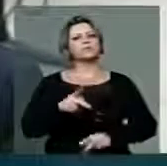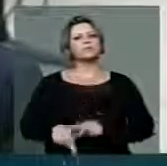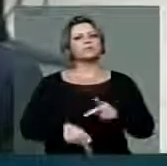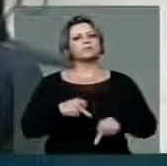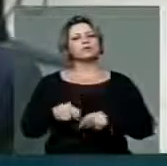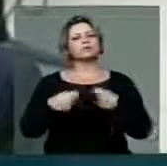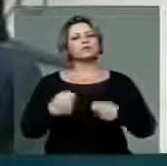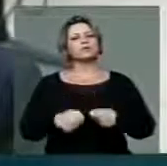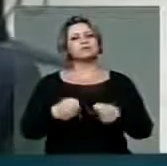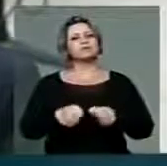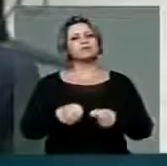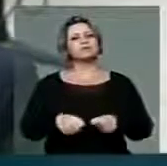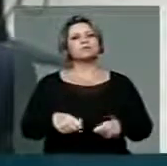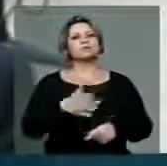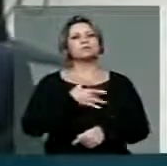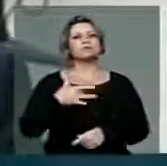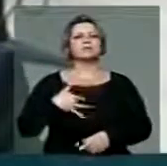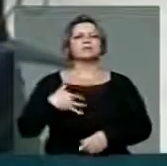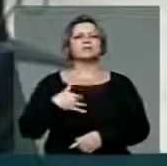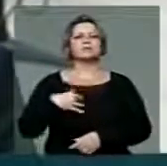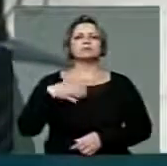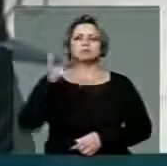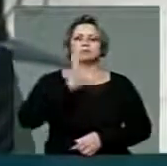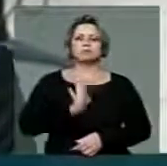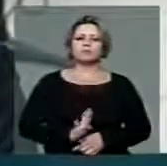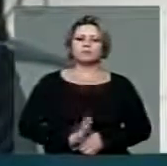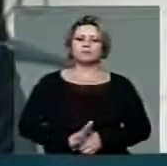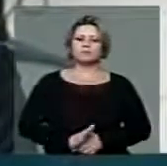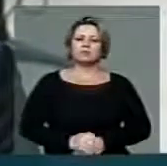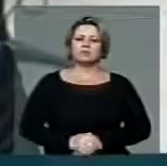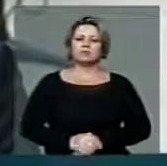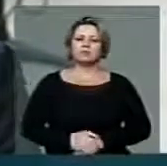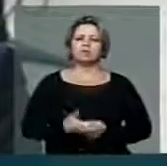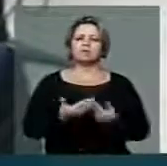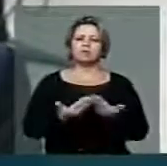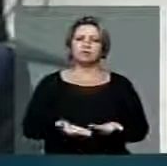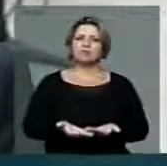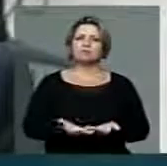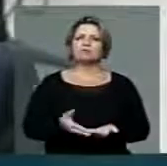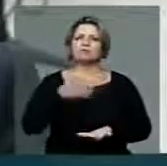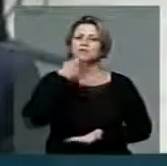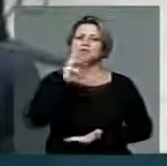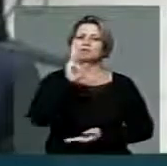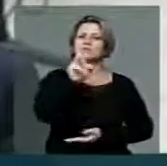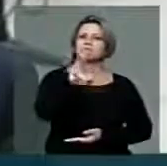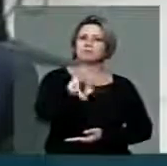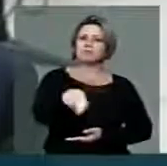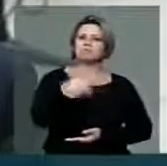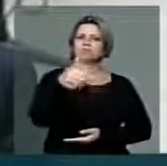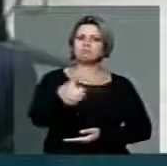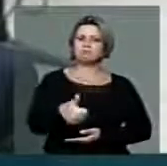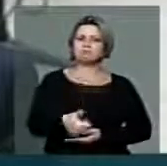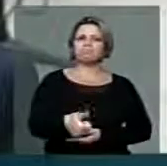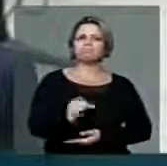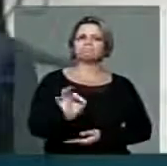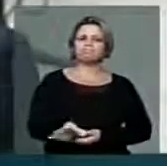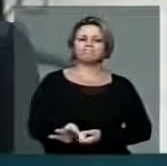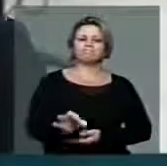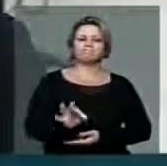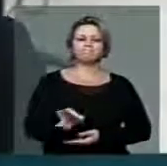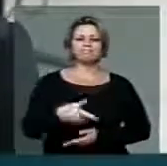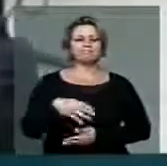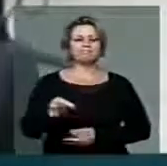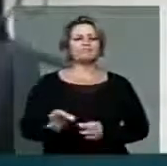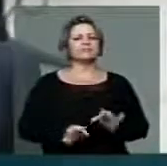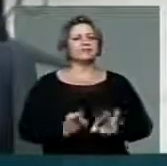mais necessitam da saúde pública no Brasil. E Vossa Excelência tem toda a razão. Nós temos um